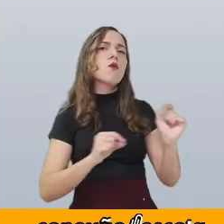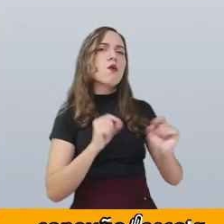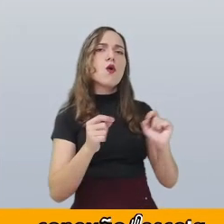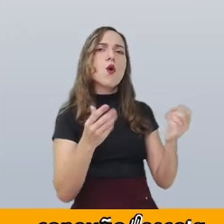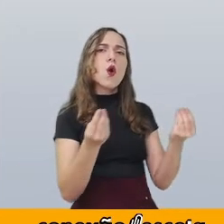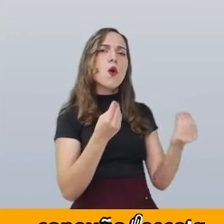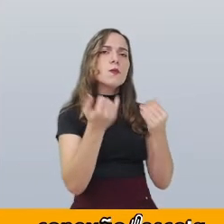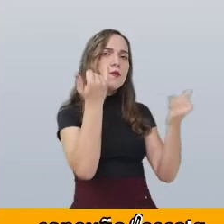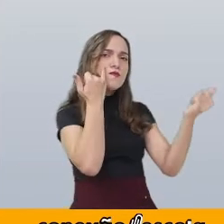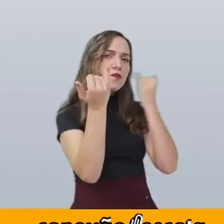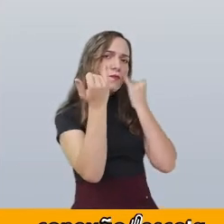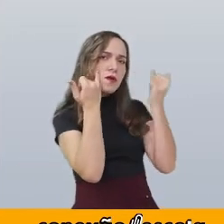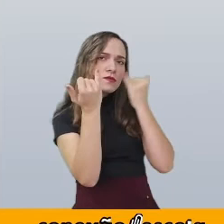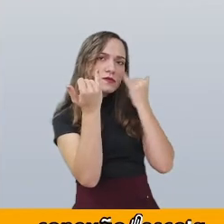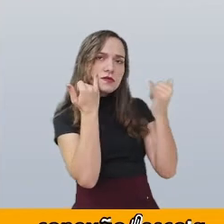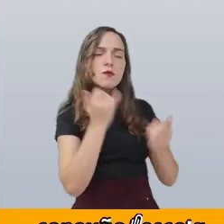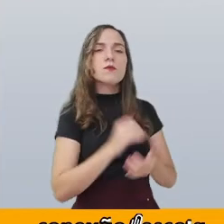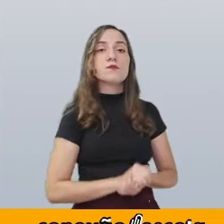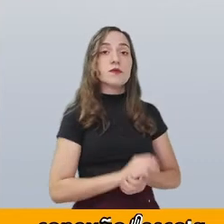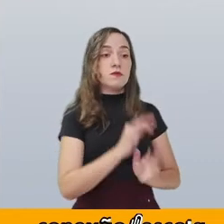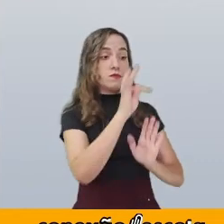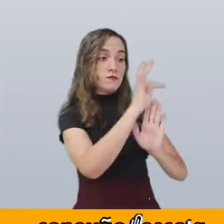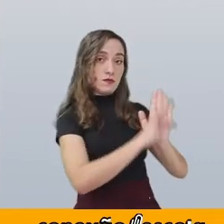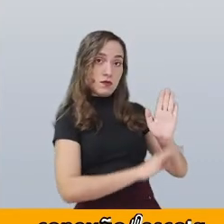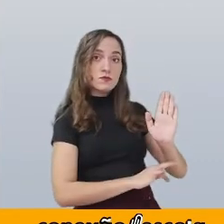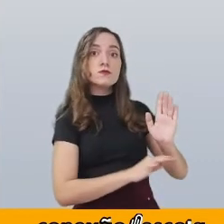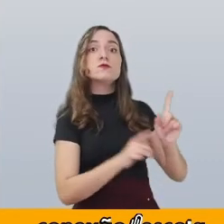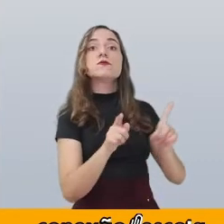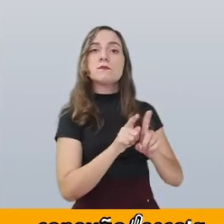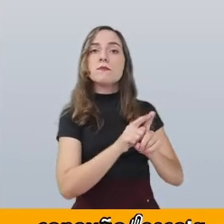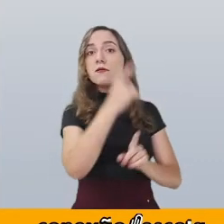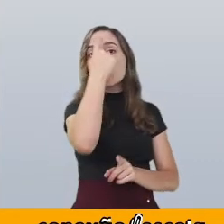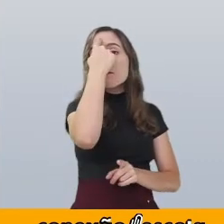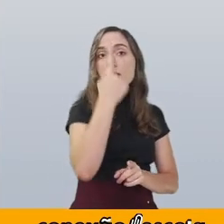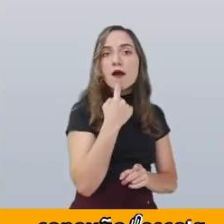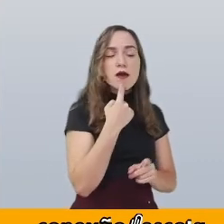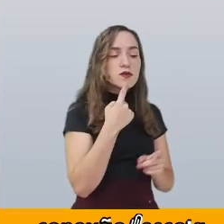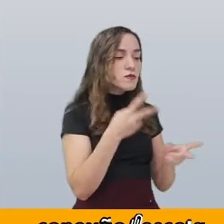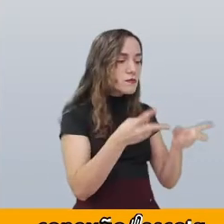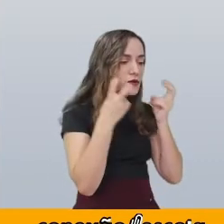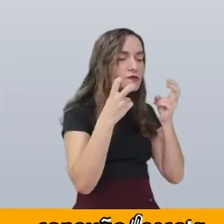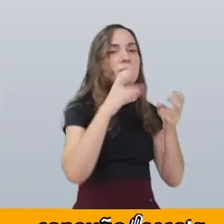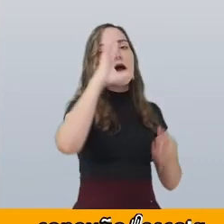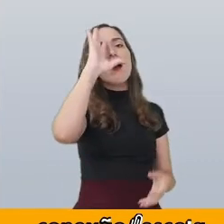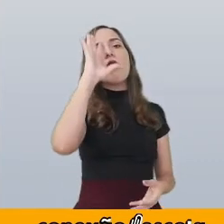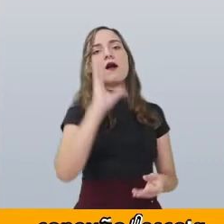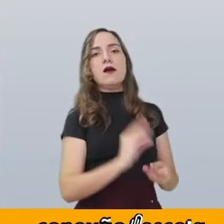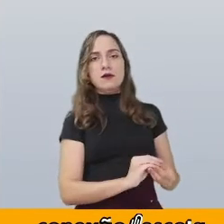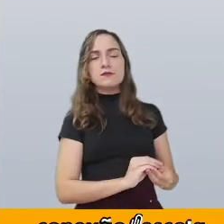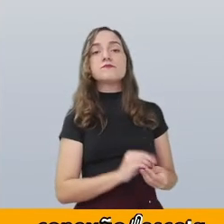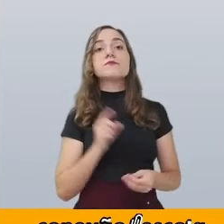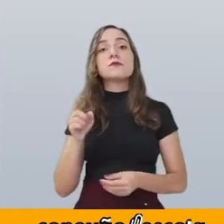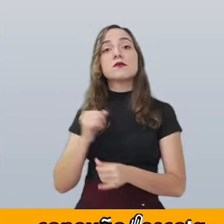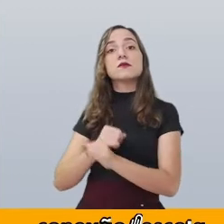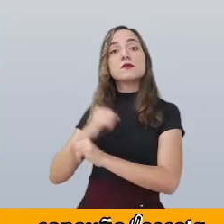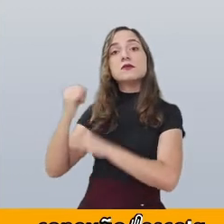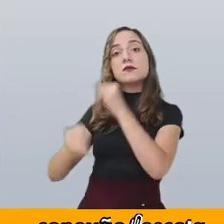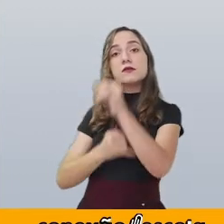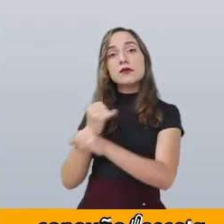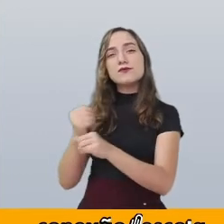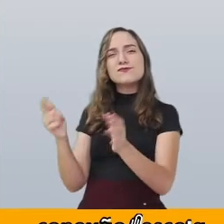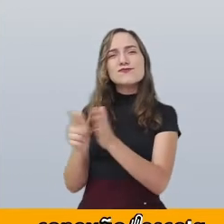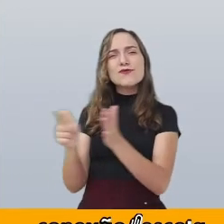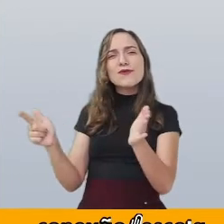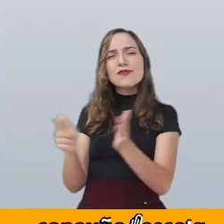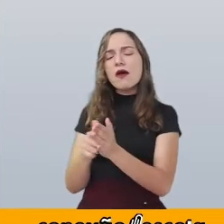a informação: o texto e a imagem. Já no ambiente virtual,